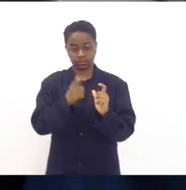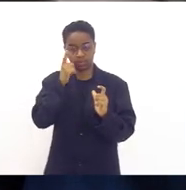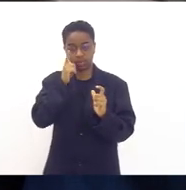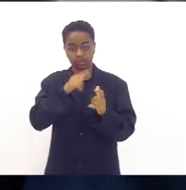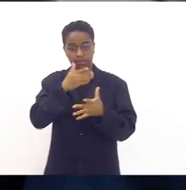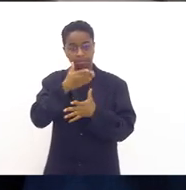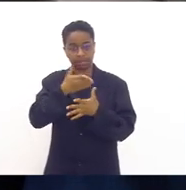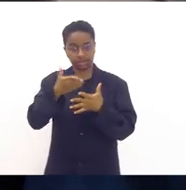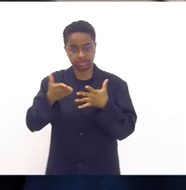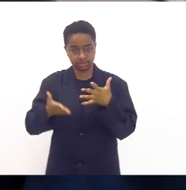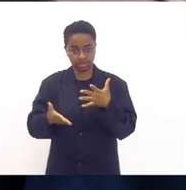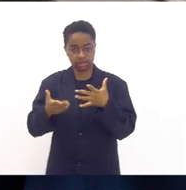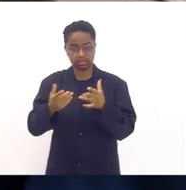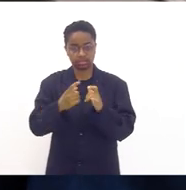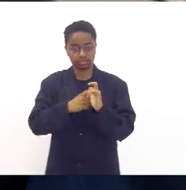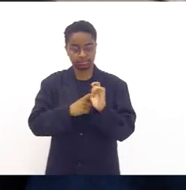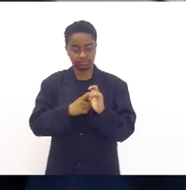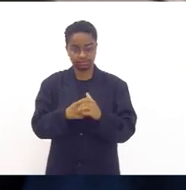parcelassem suas dívidas.